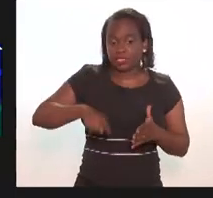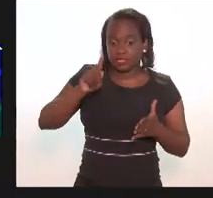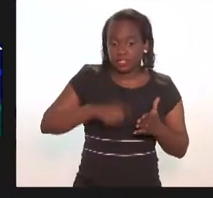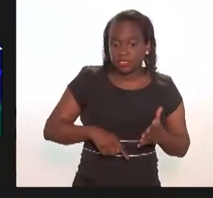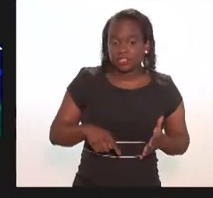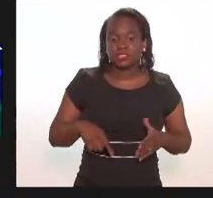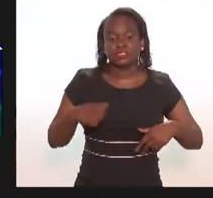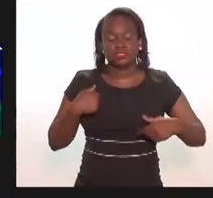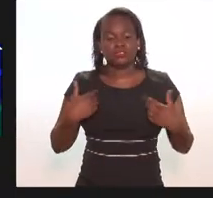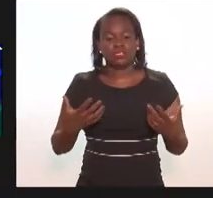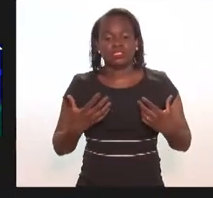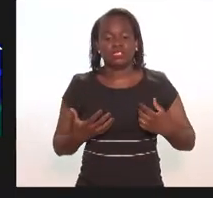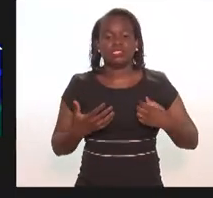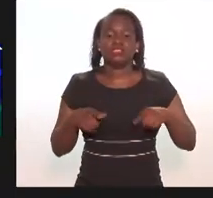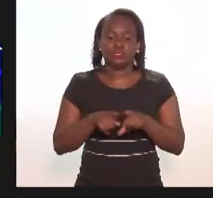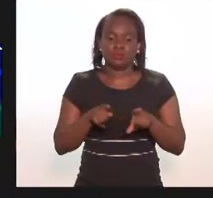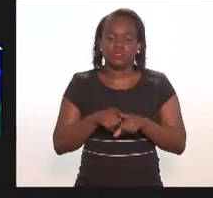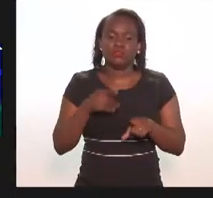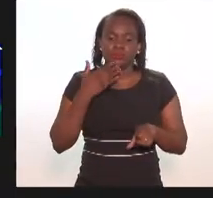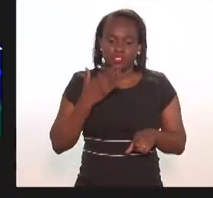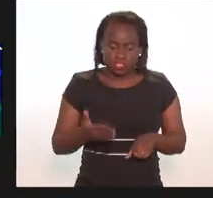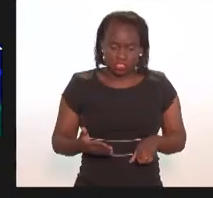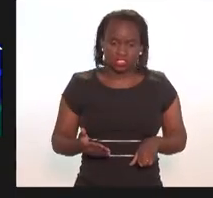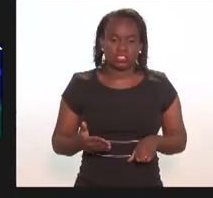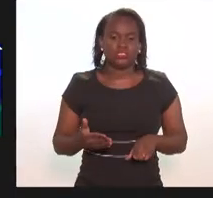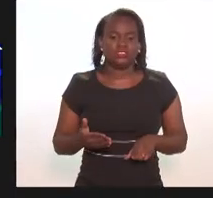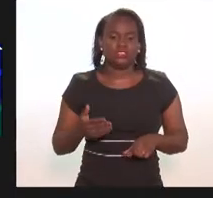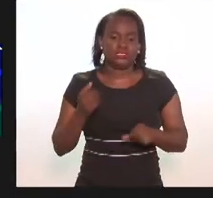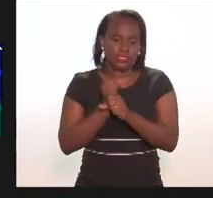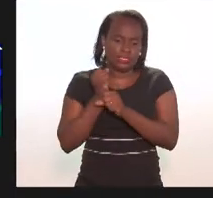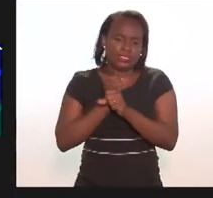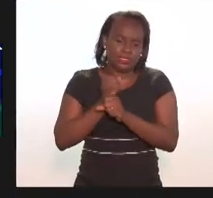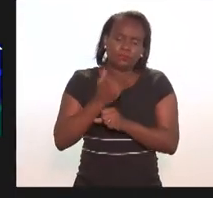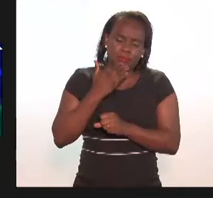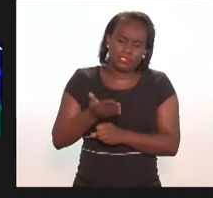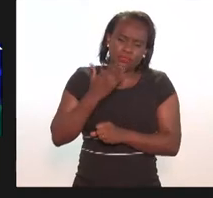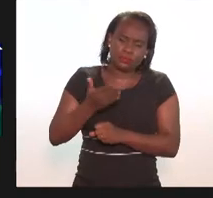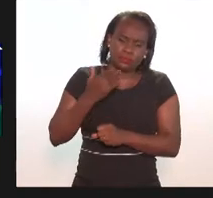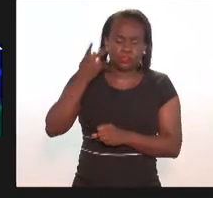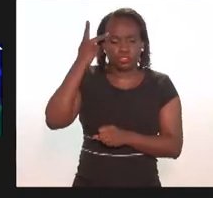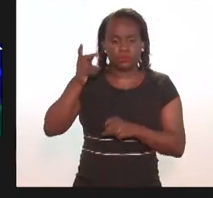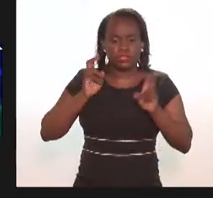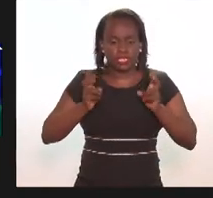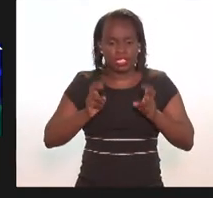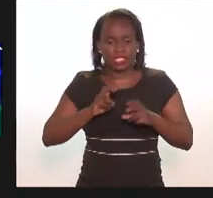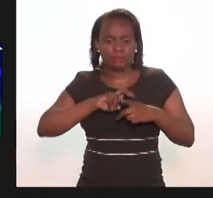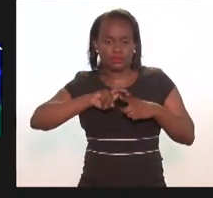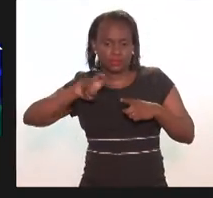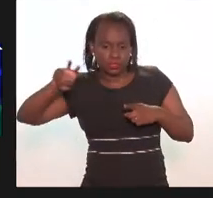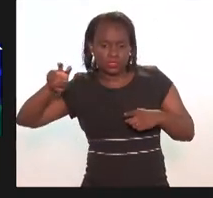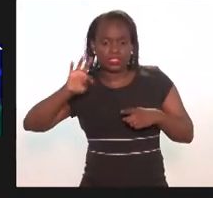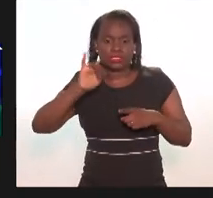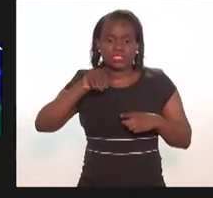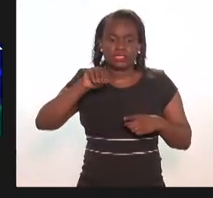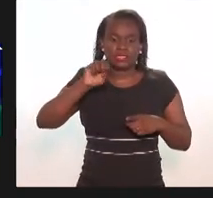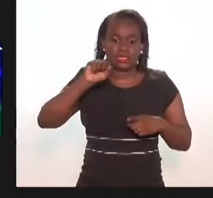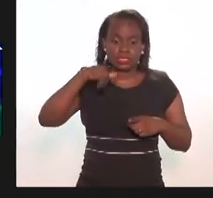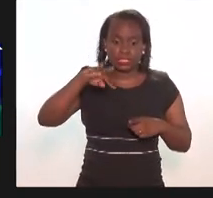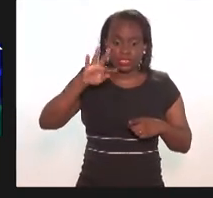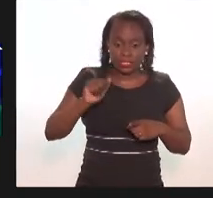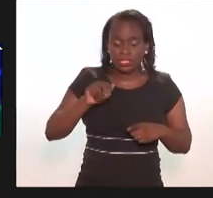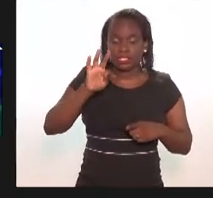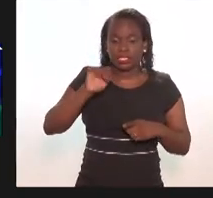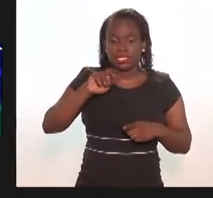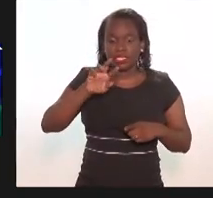cancelado, eu gostaria e vou fazer o pedido que há anos eu já peço sobre os trens, os bondinhos de Santa Teresa, vou pedir agora sobre